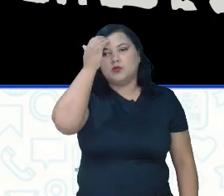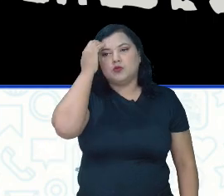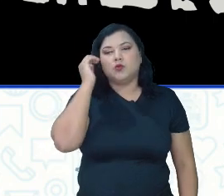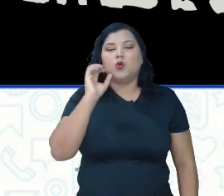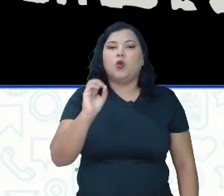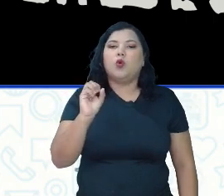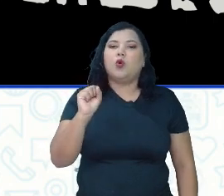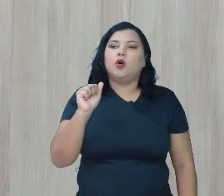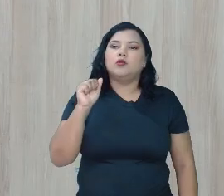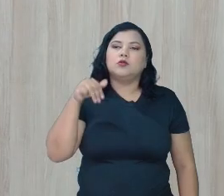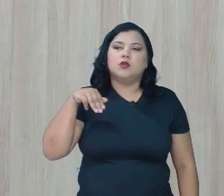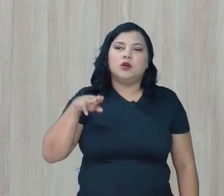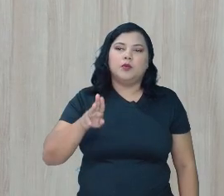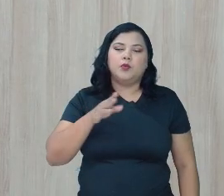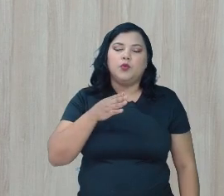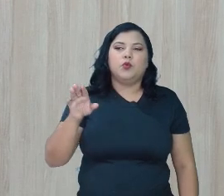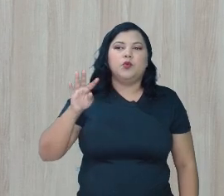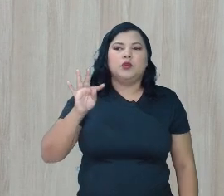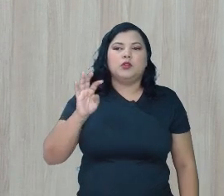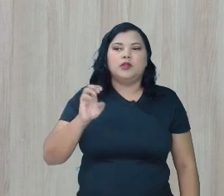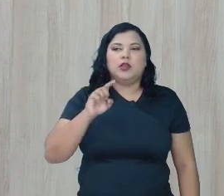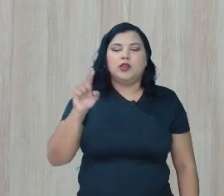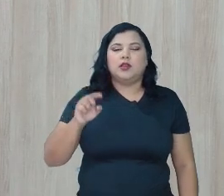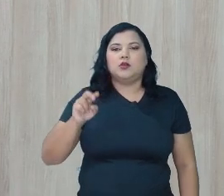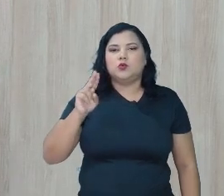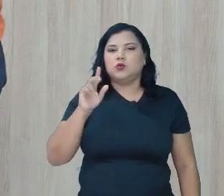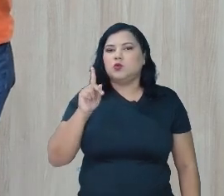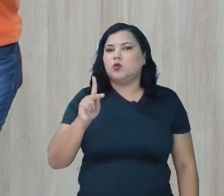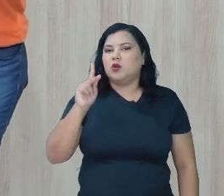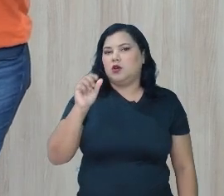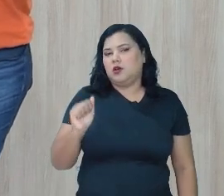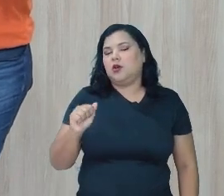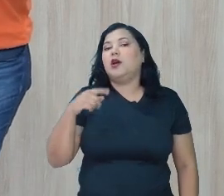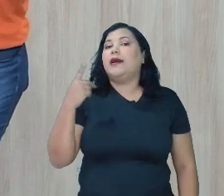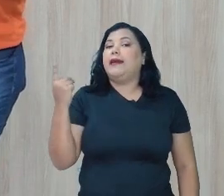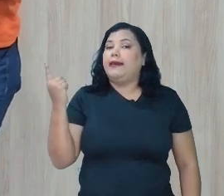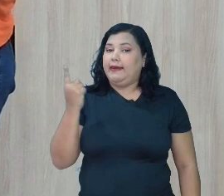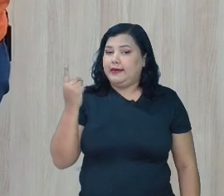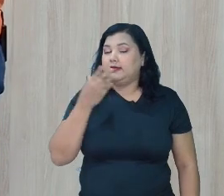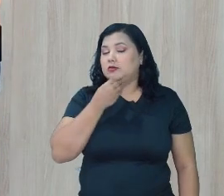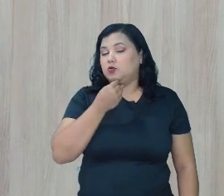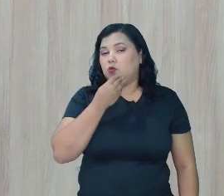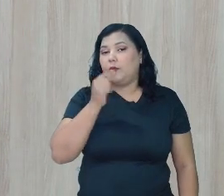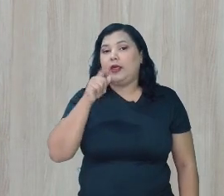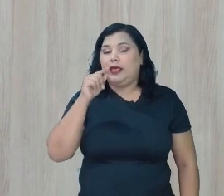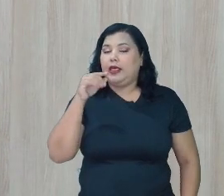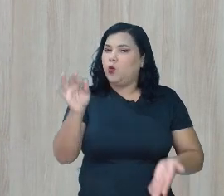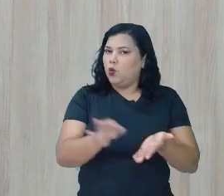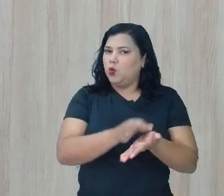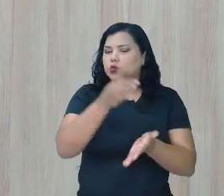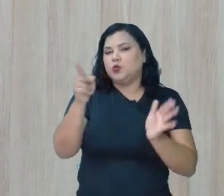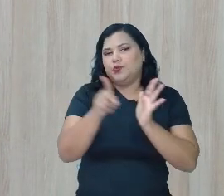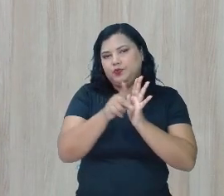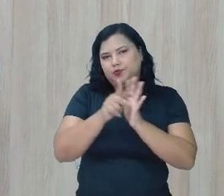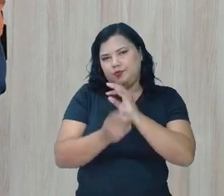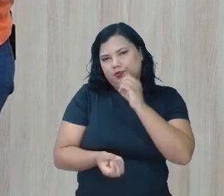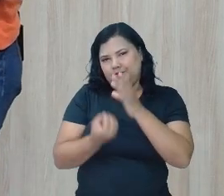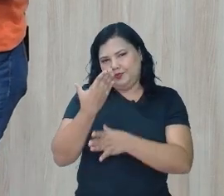aí nós temos aqui mais um personagem, não é? Um escritor com esta obra, não é?